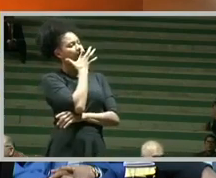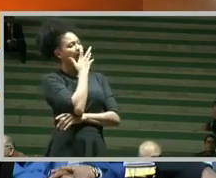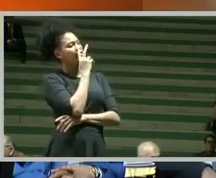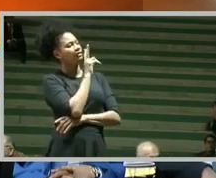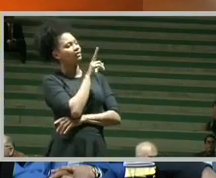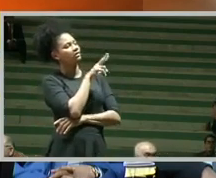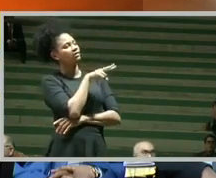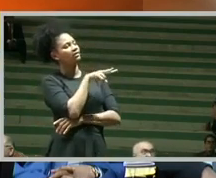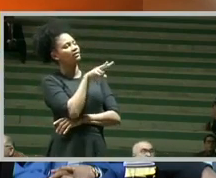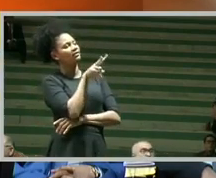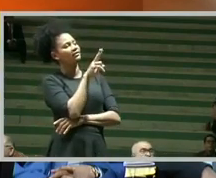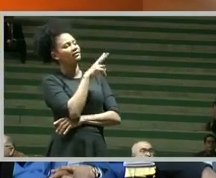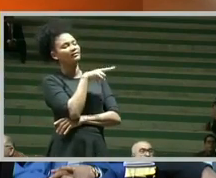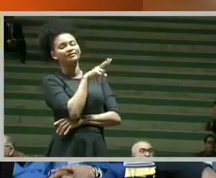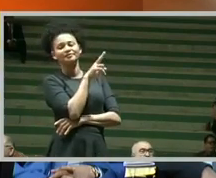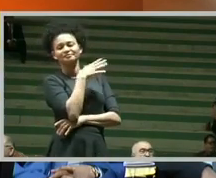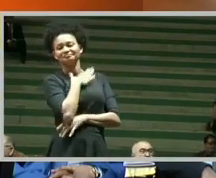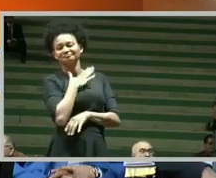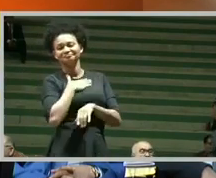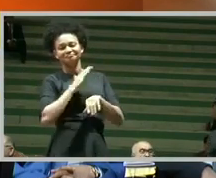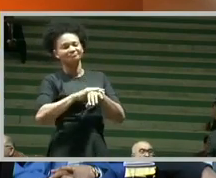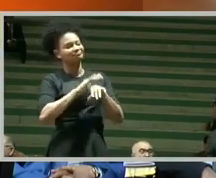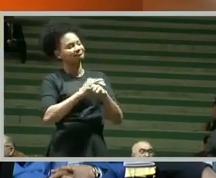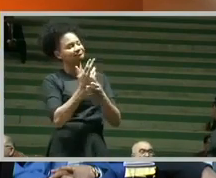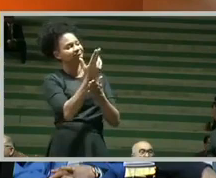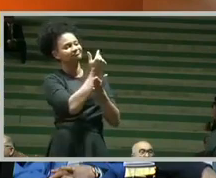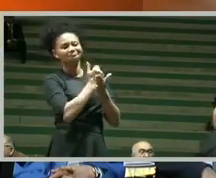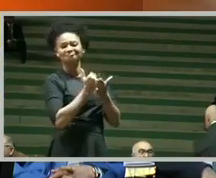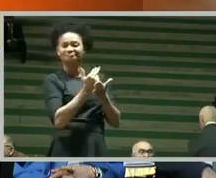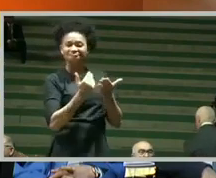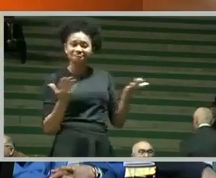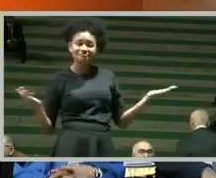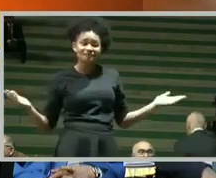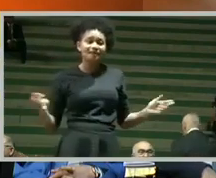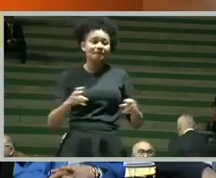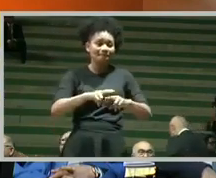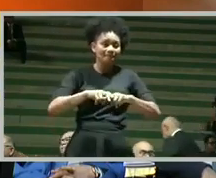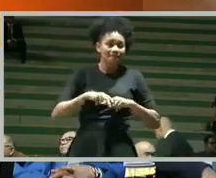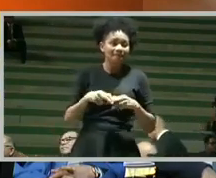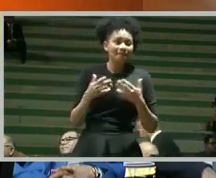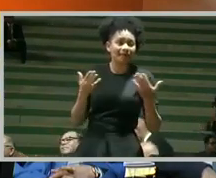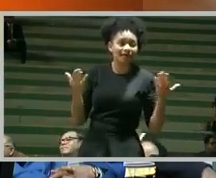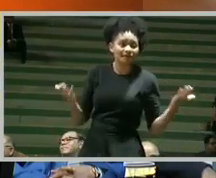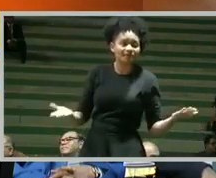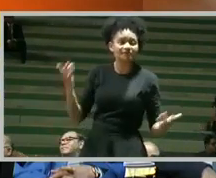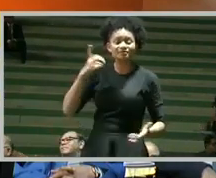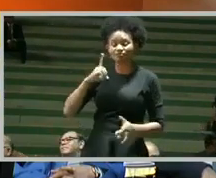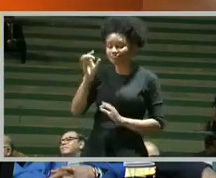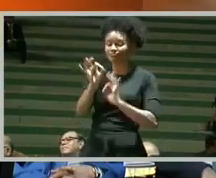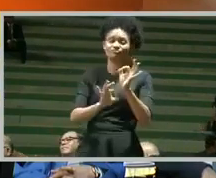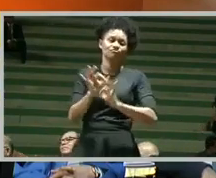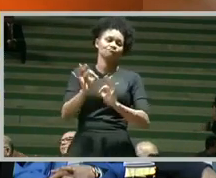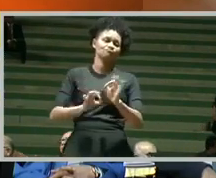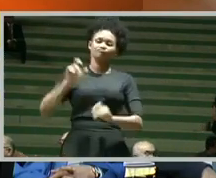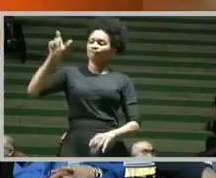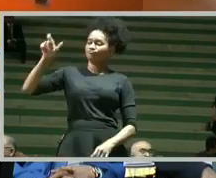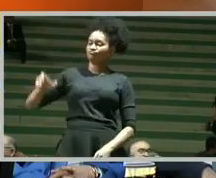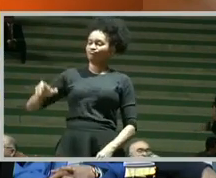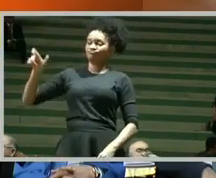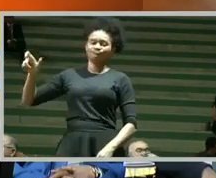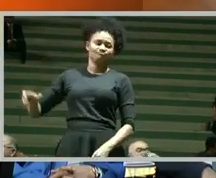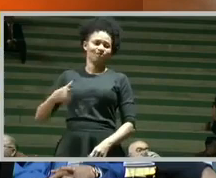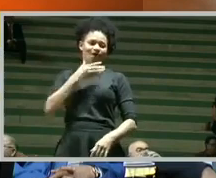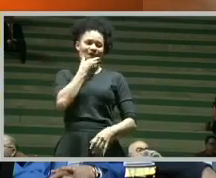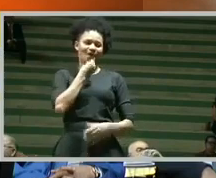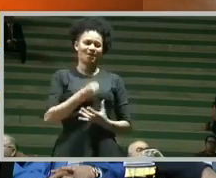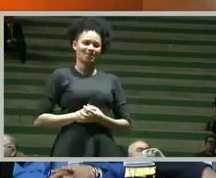admirar o que eu desenhei. É para isso que Deus fez o homem. Para